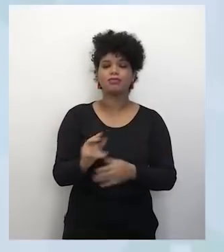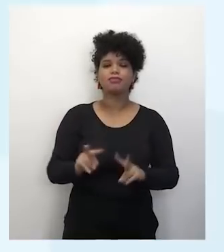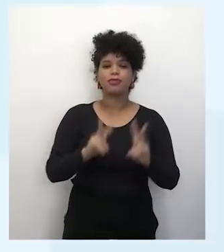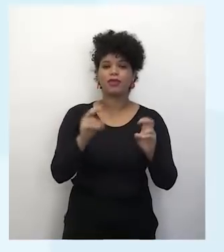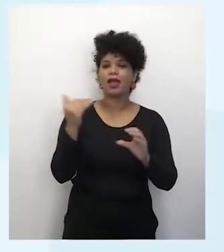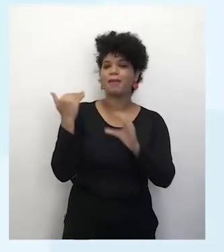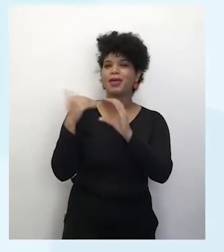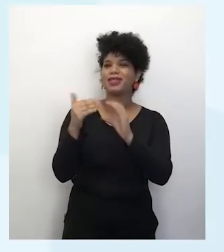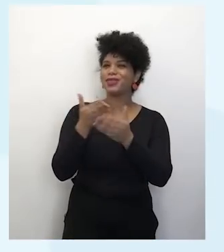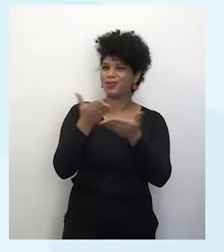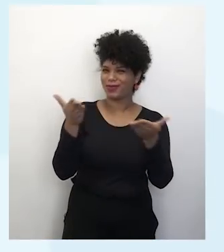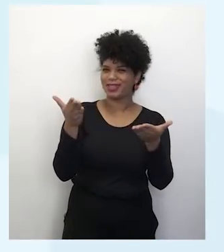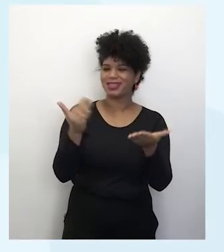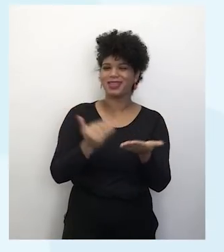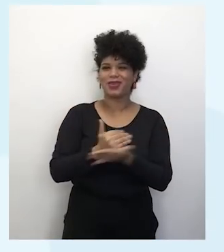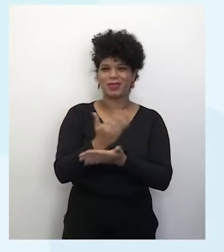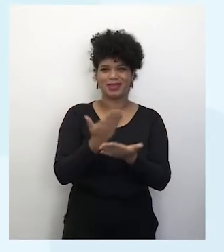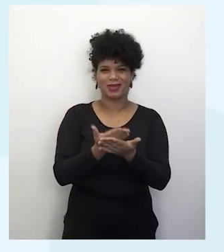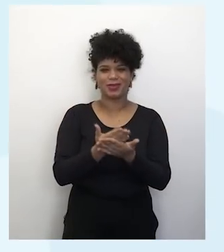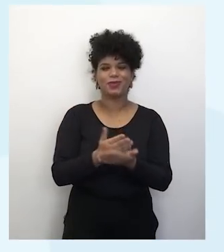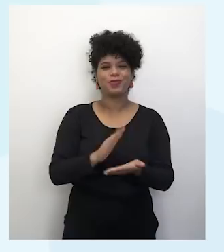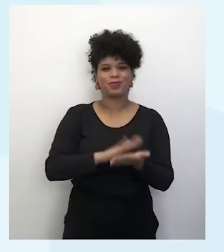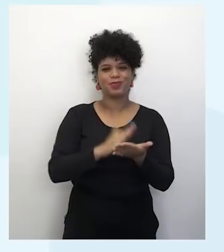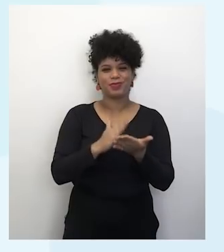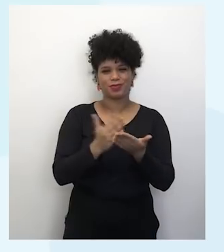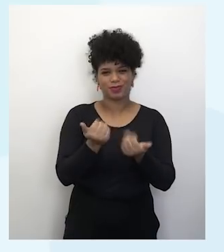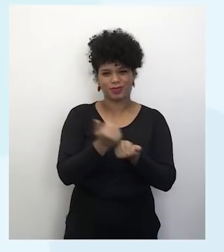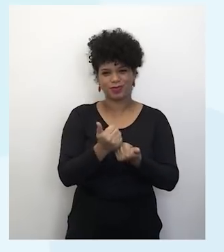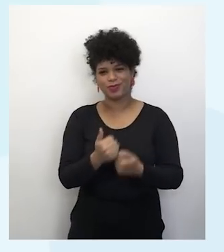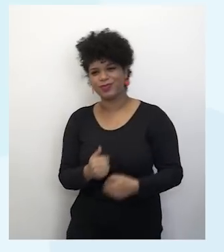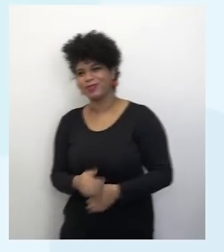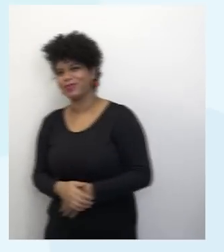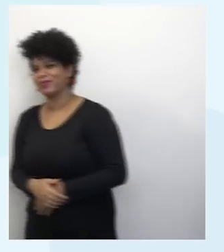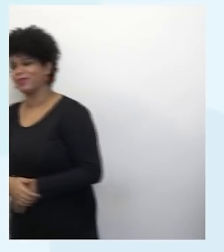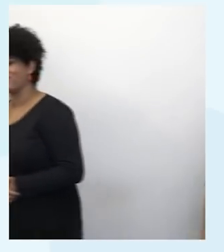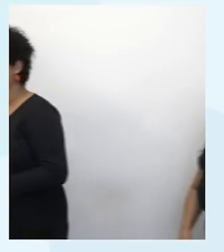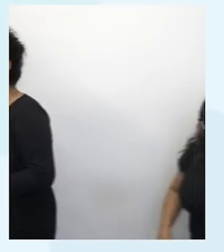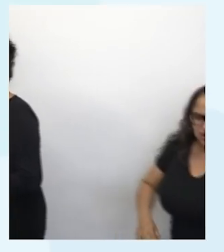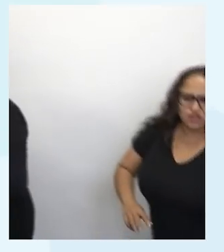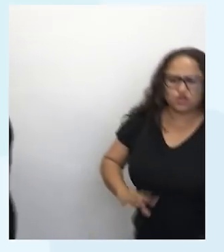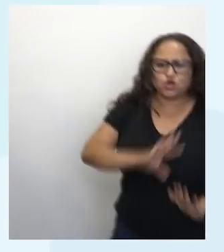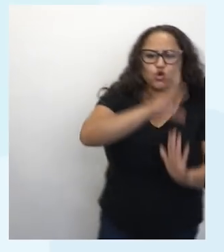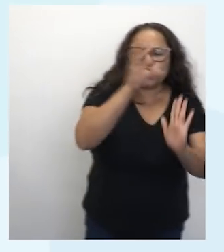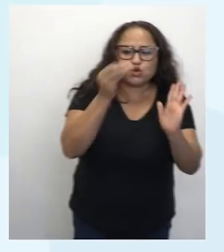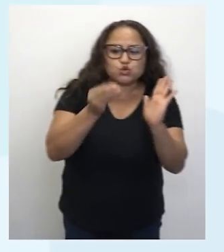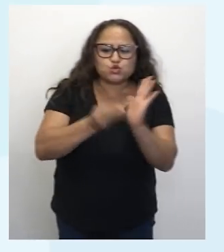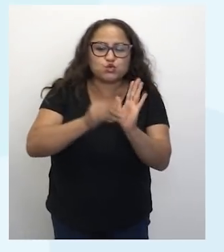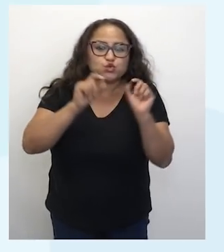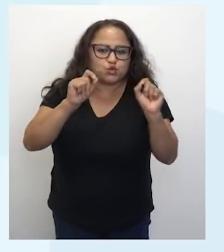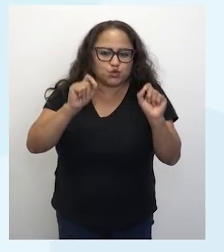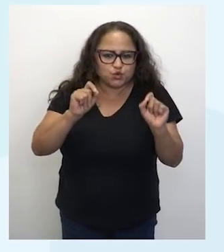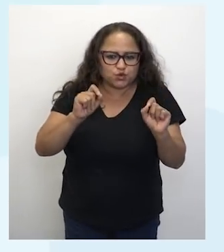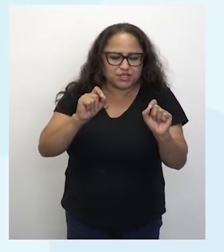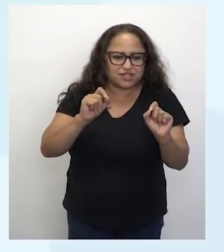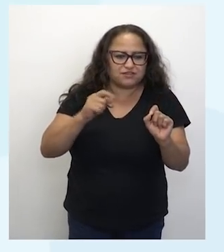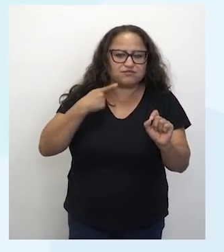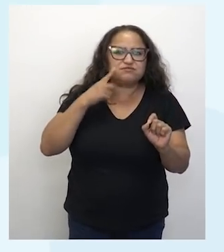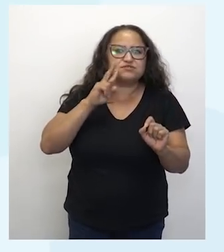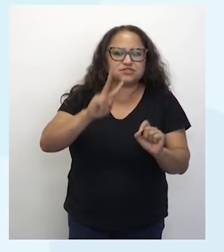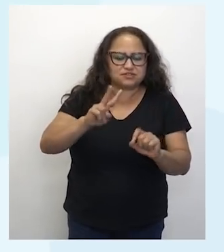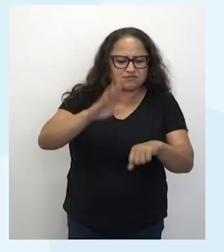mensagem inicial dessa aula. Então, diz lá: tudo que não puder contar como fez, não